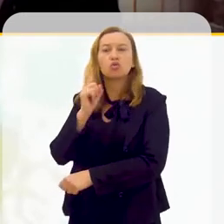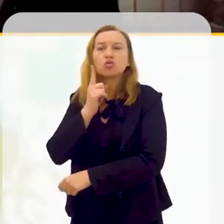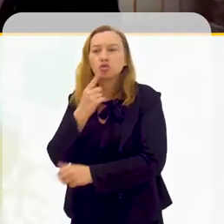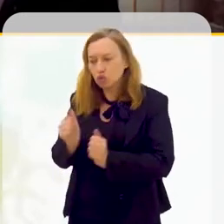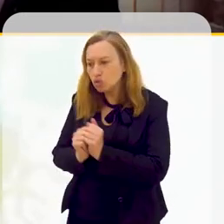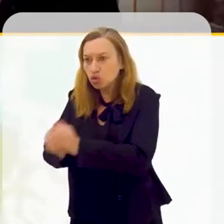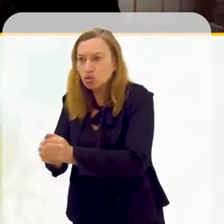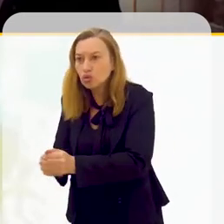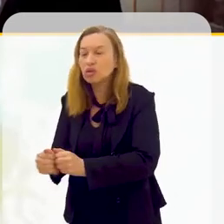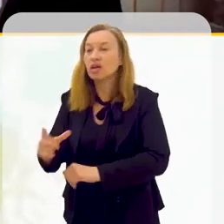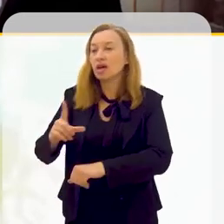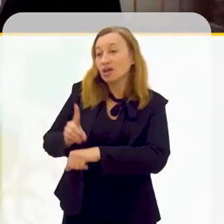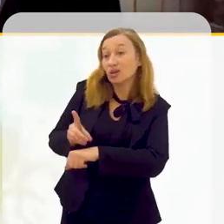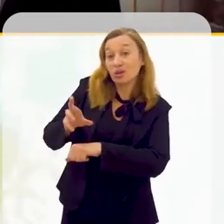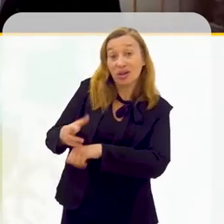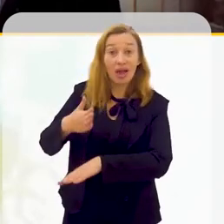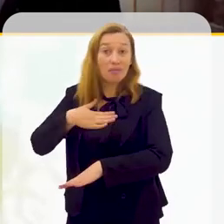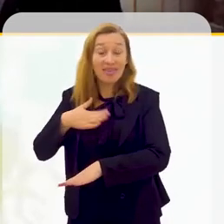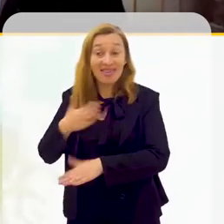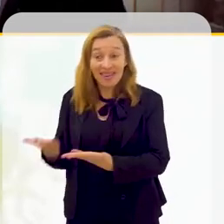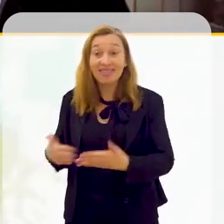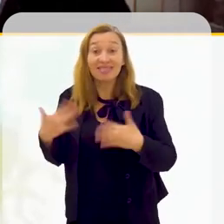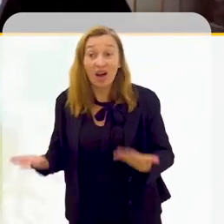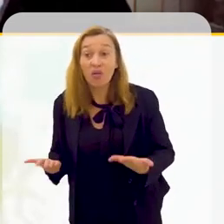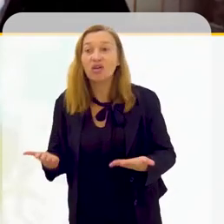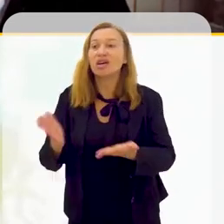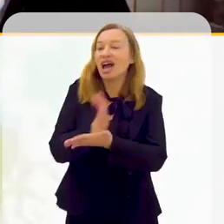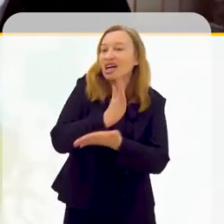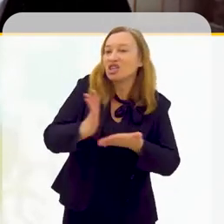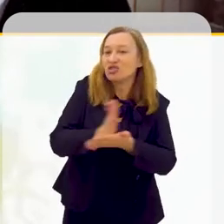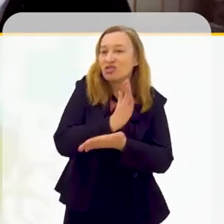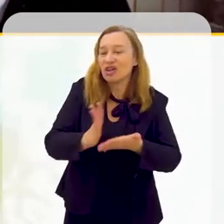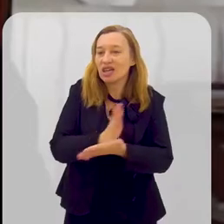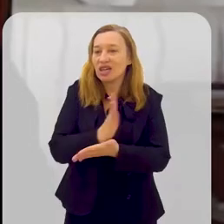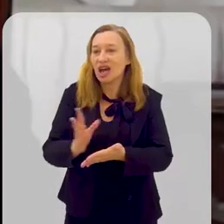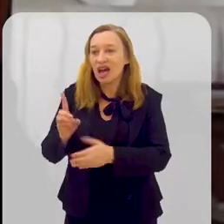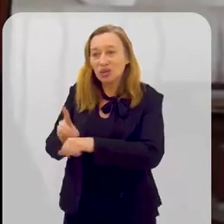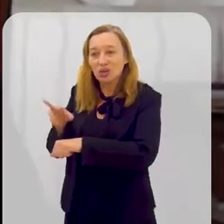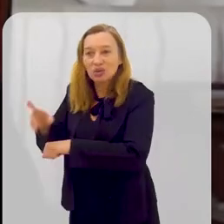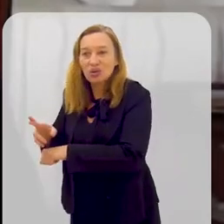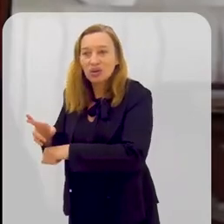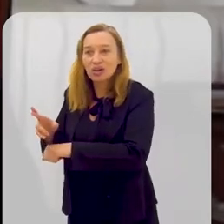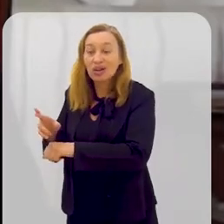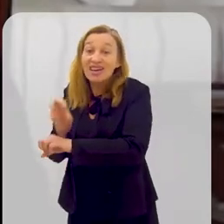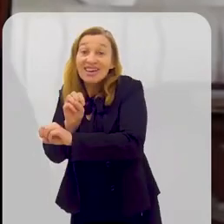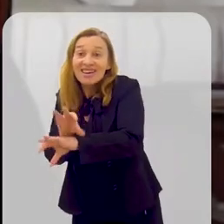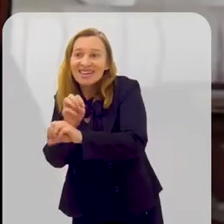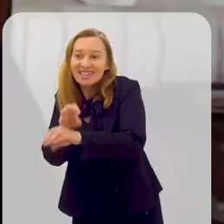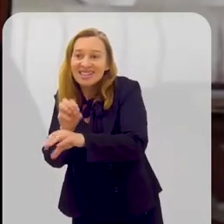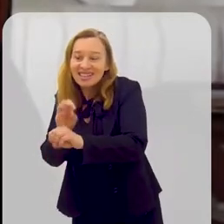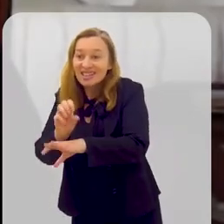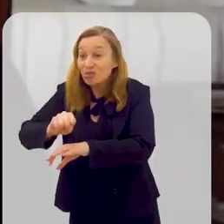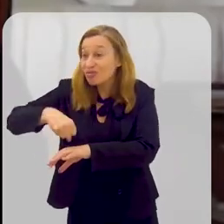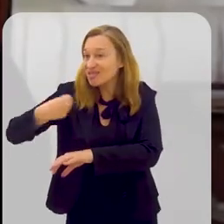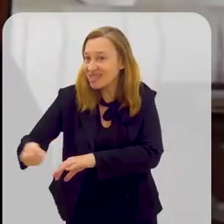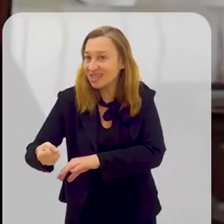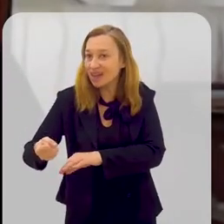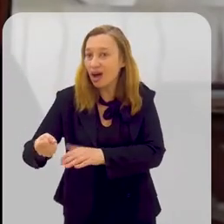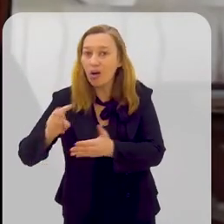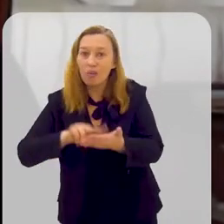surdas participando Inclusive a minha doutoranda então muitas vezes a doutorando ensina